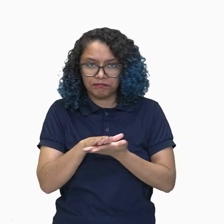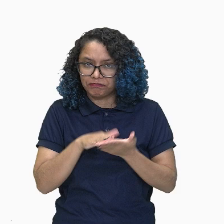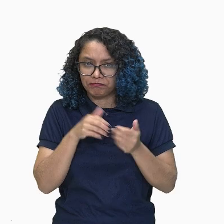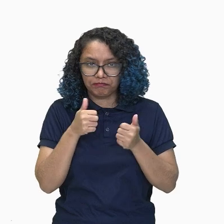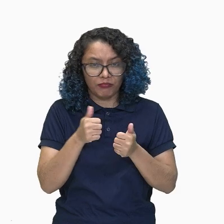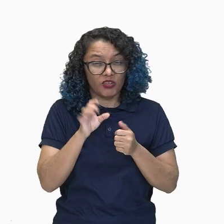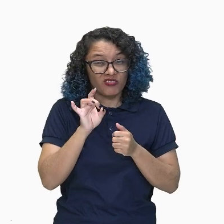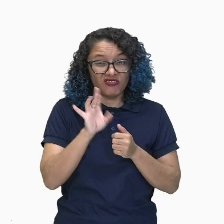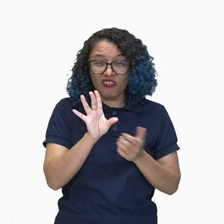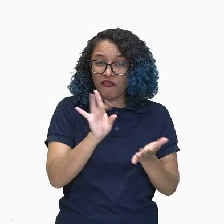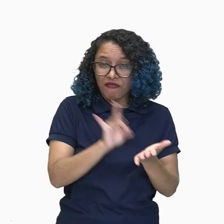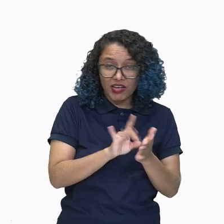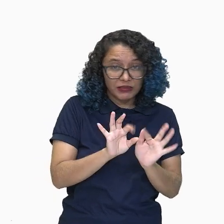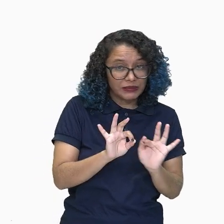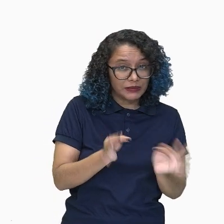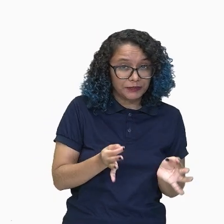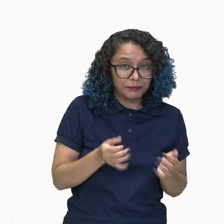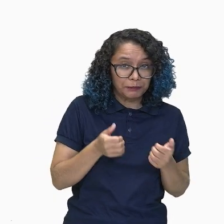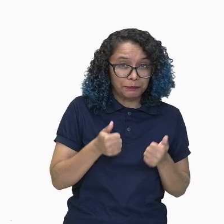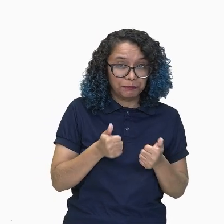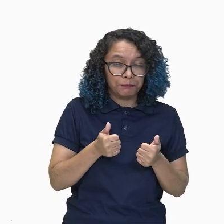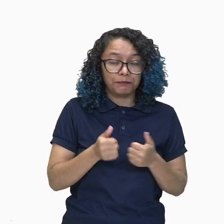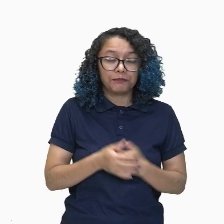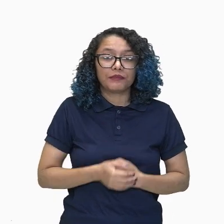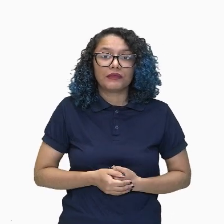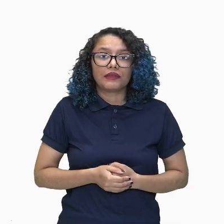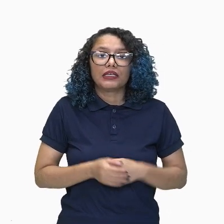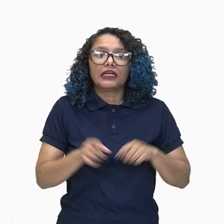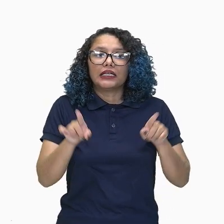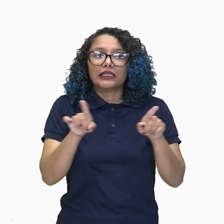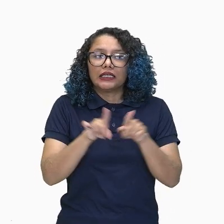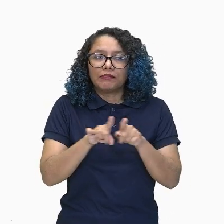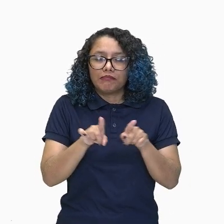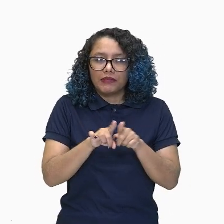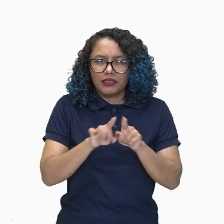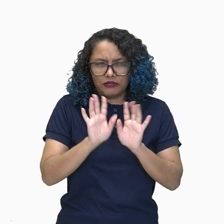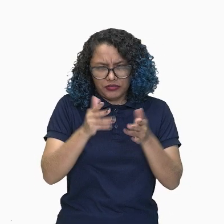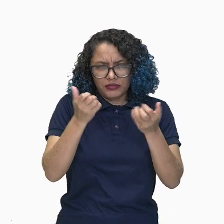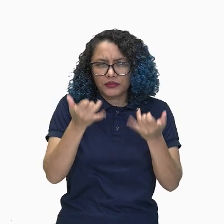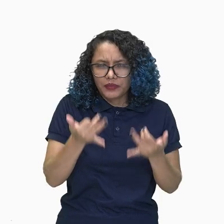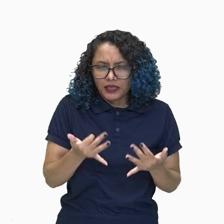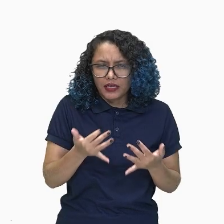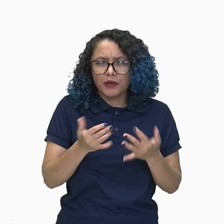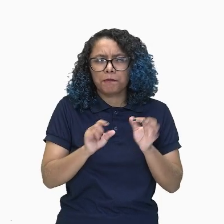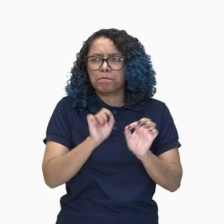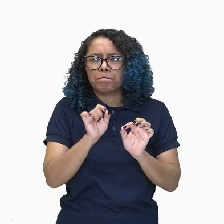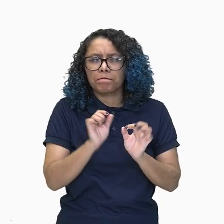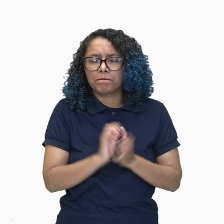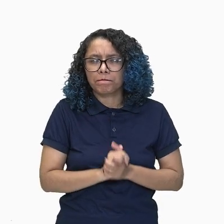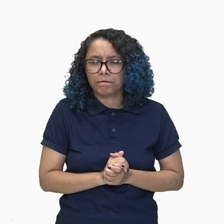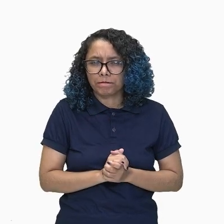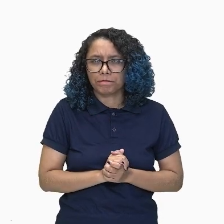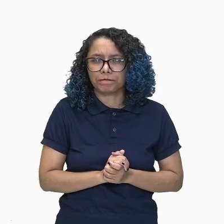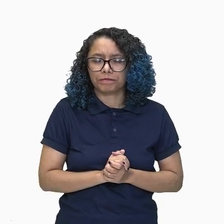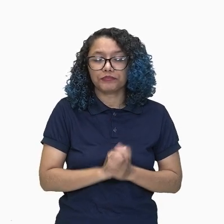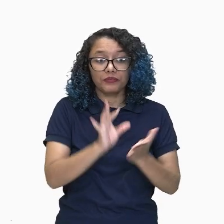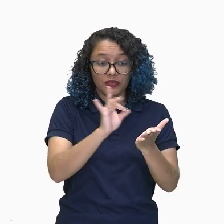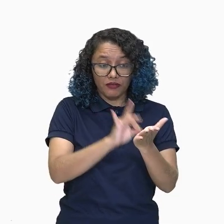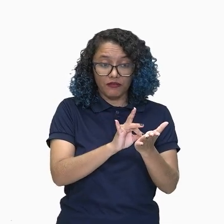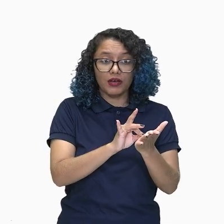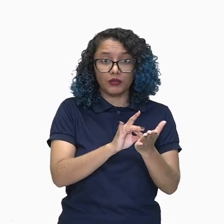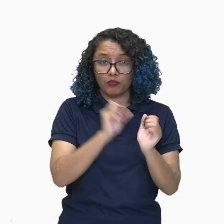fato sempre será um fato. E o importante, gente, que eu já mencionei, um fato, ele pode